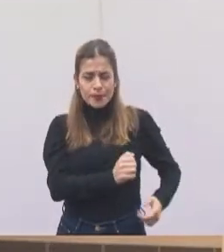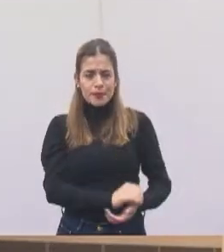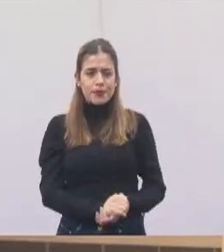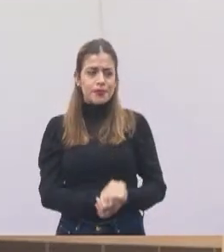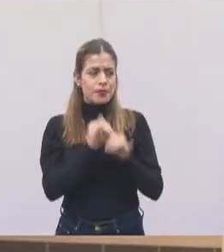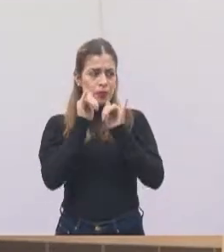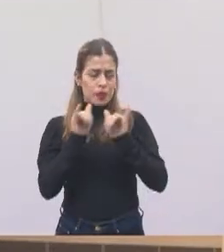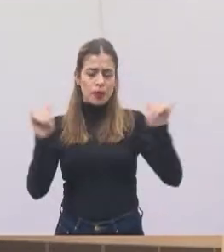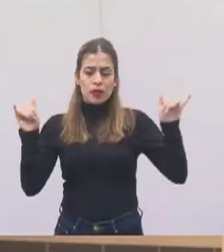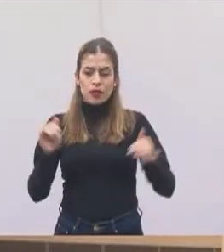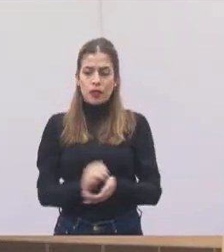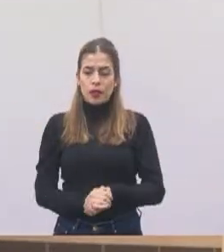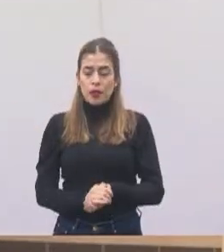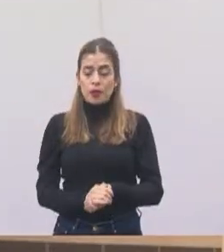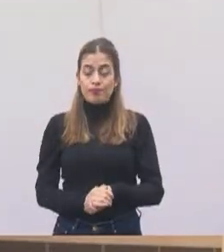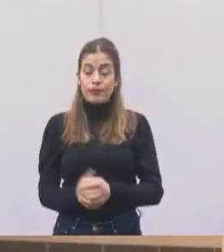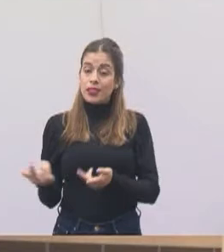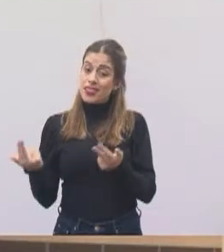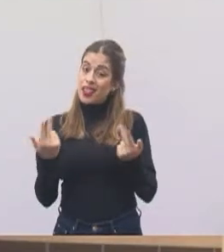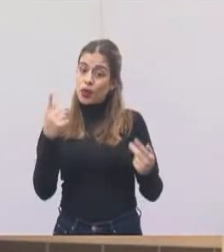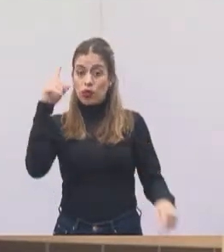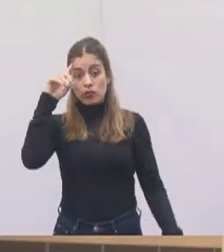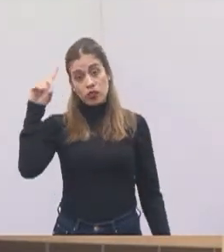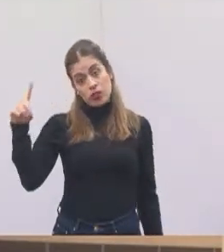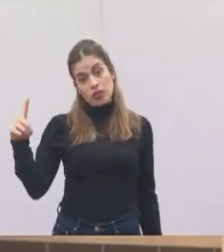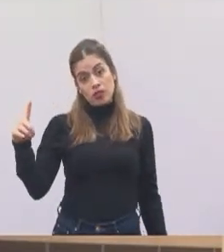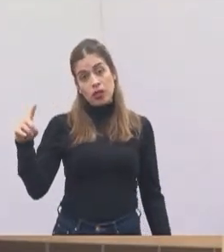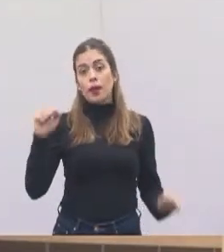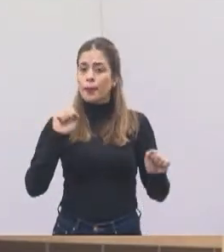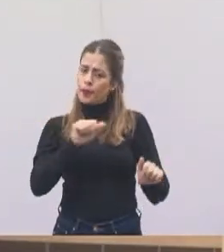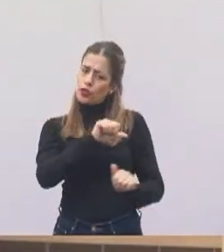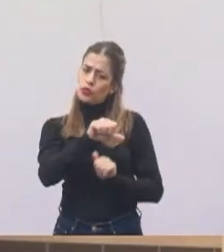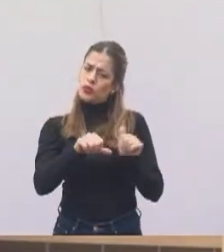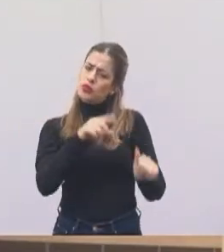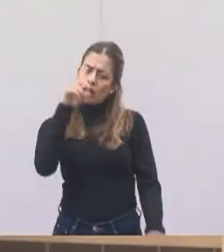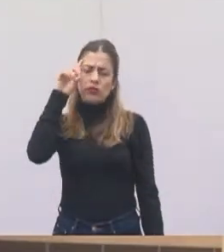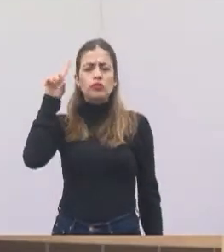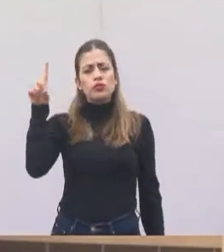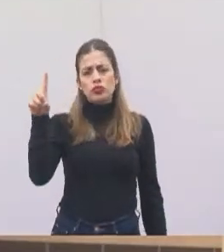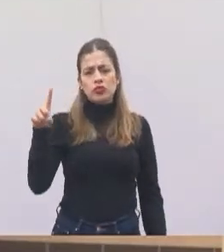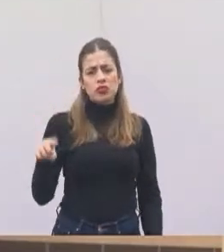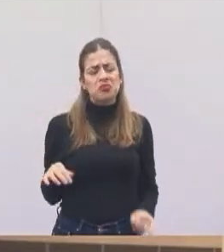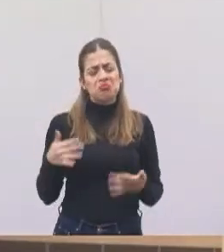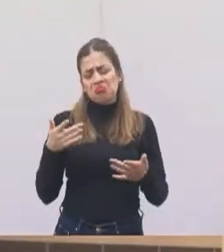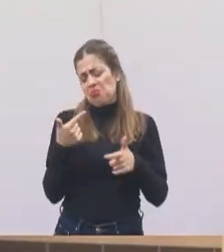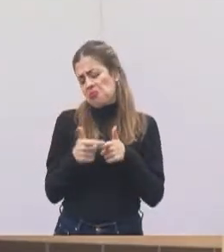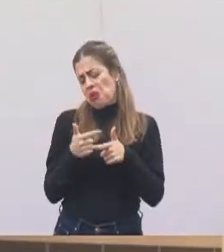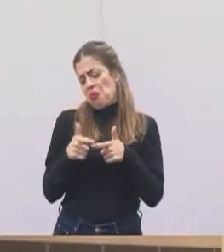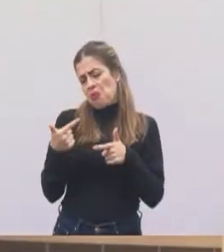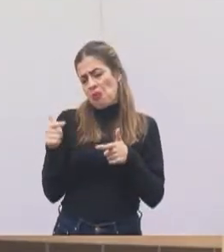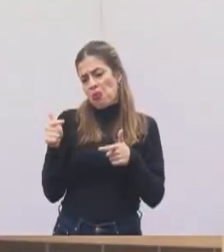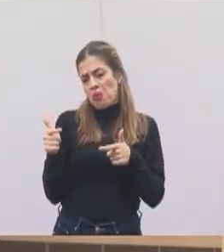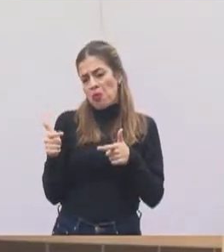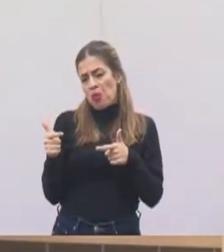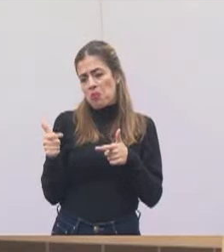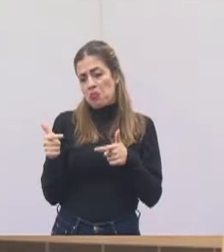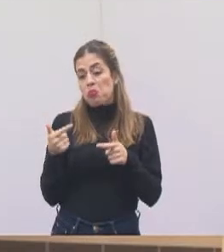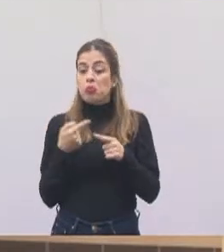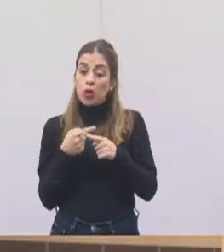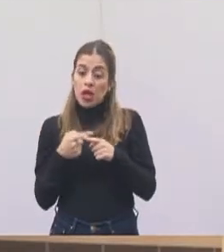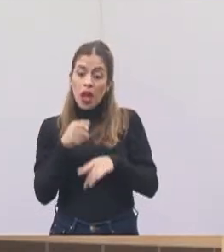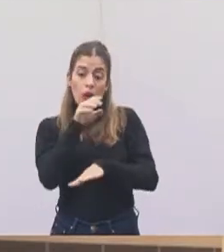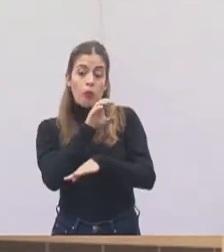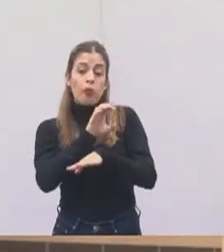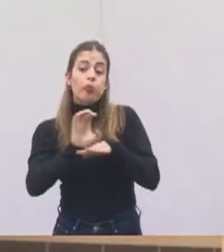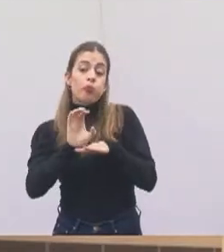e está no mesmo dia, né, está no mesmo dia. Pode mudar o dia, isso não vejo problema mudar o dia por ser